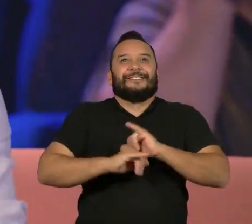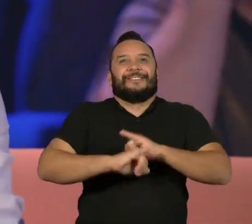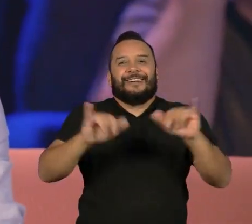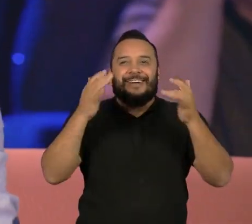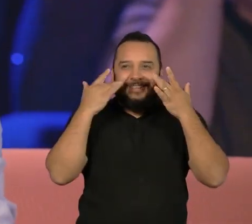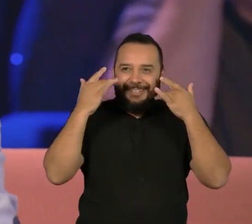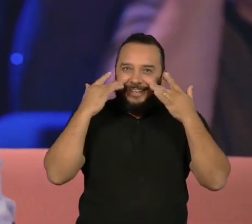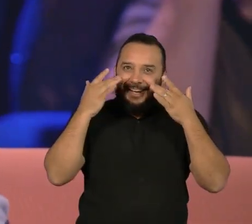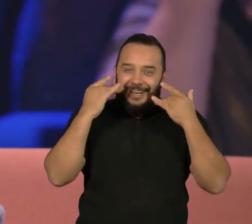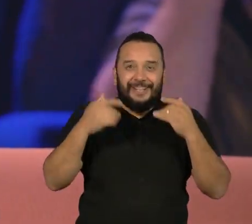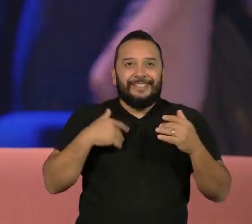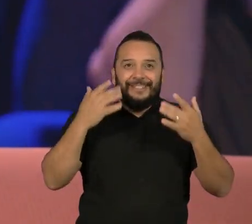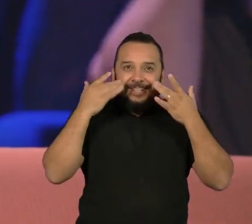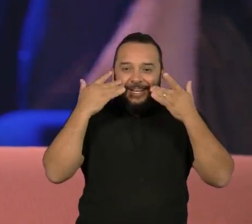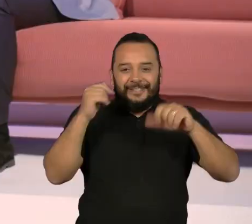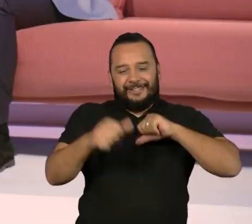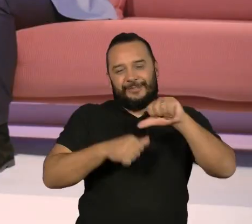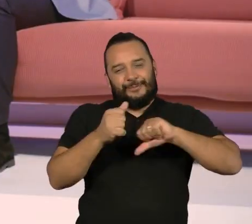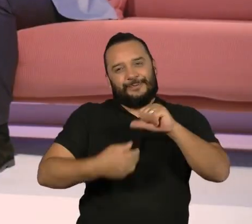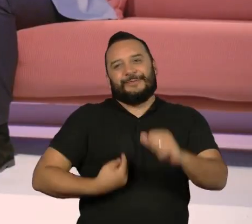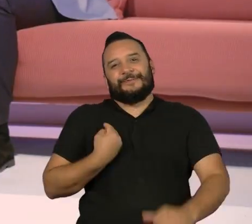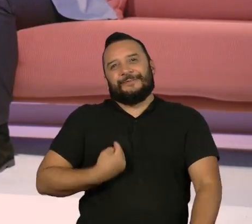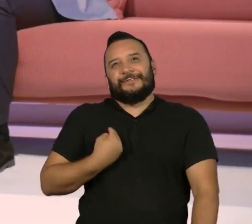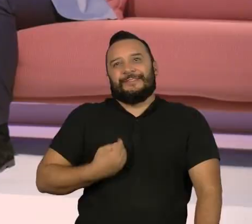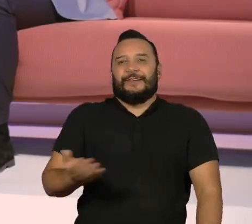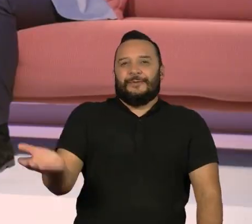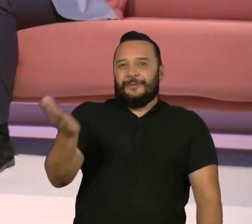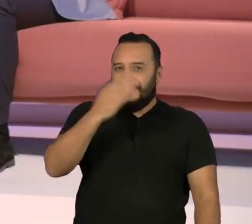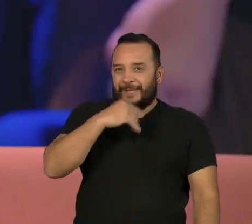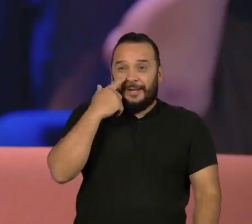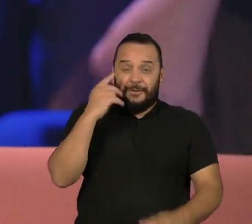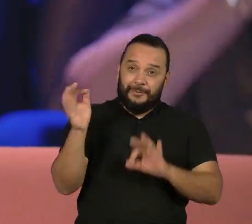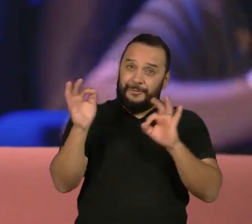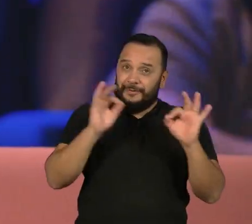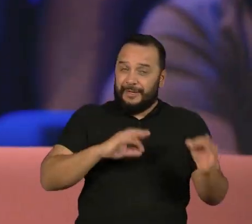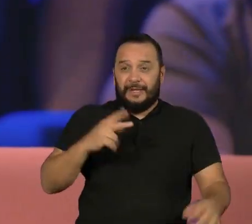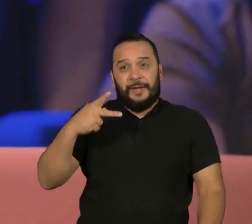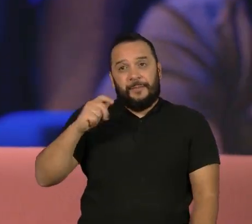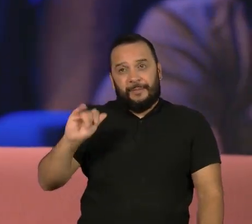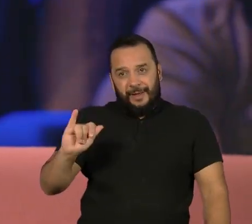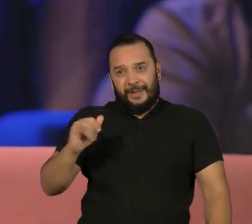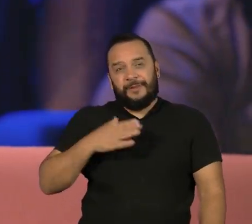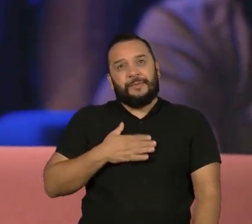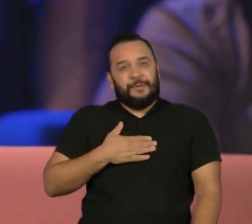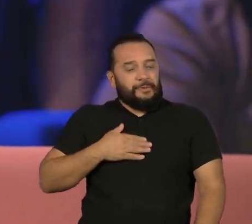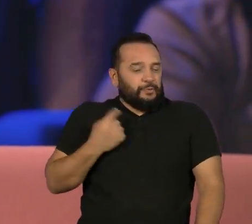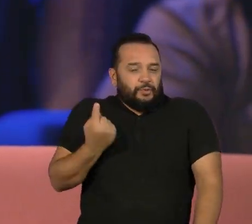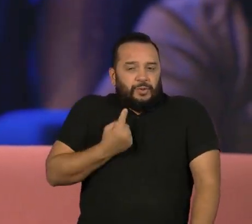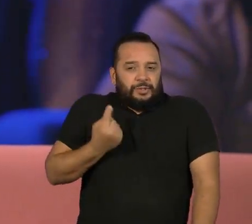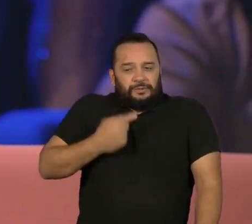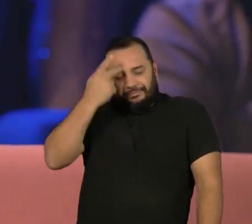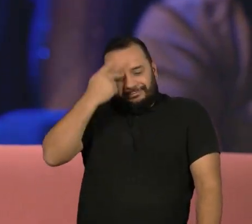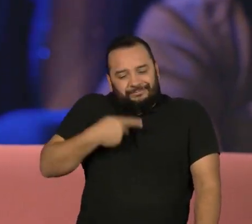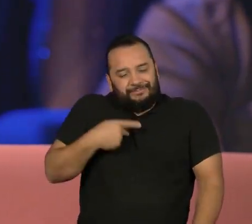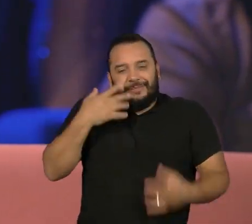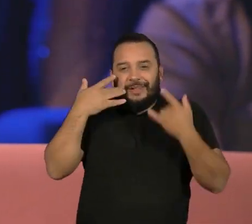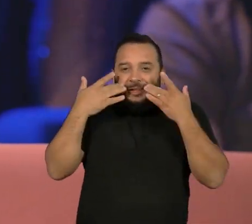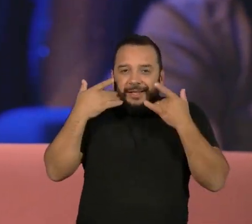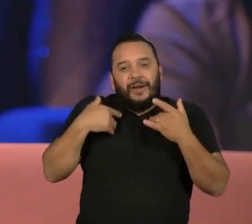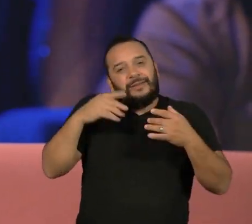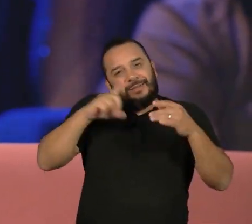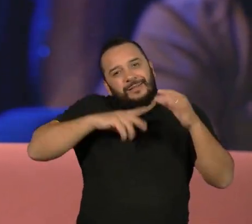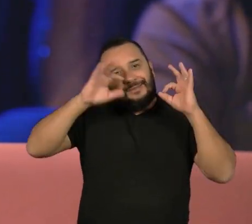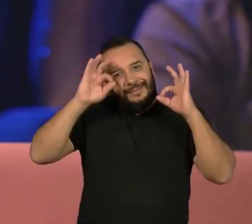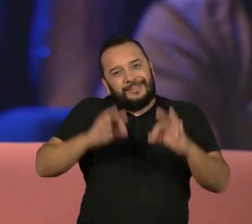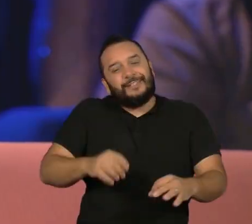O teatro transforma vidas. E venha assistir, Pai, o meu primeiro solo teatral, porque eu tenho certeza que você vai